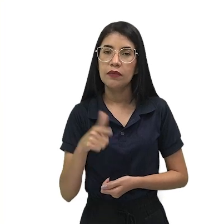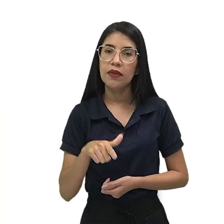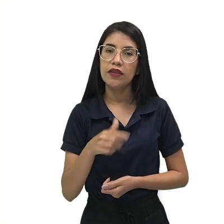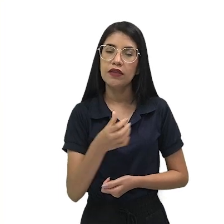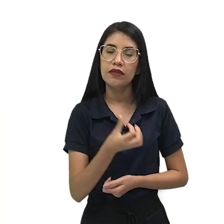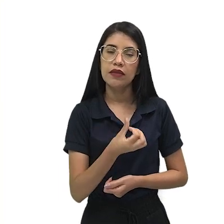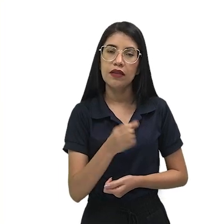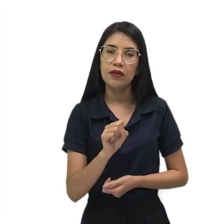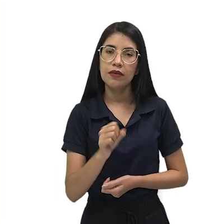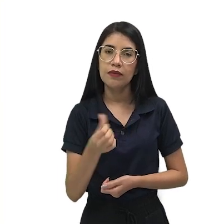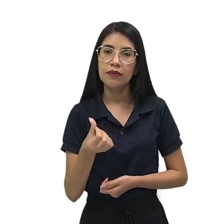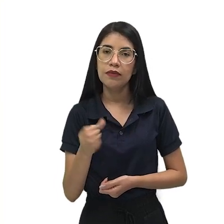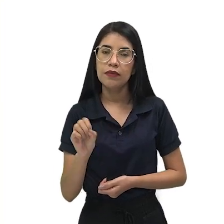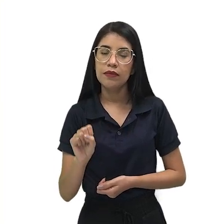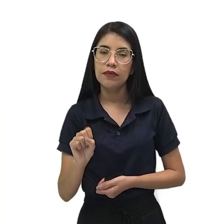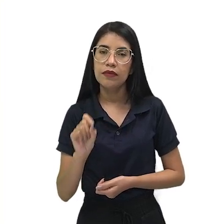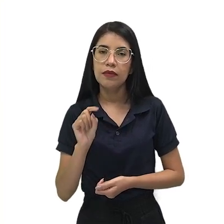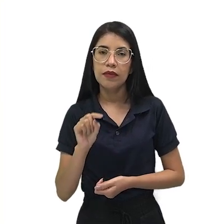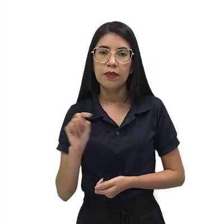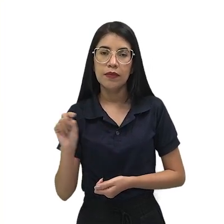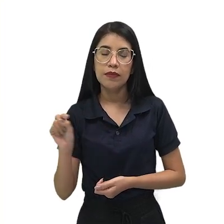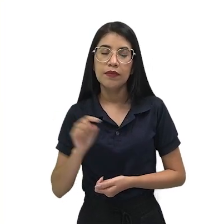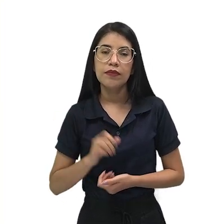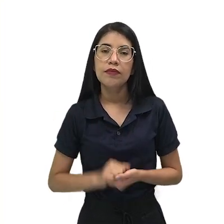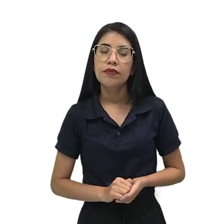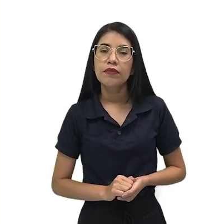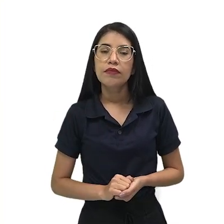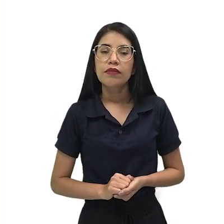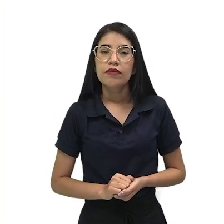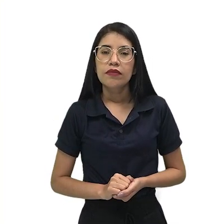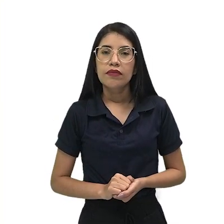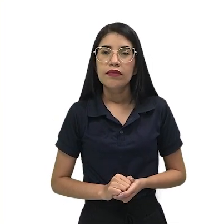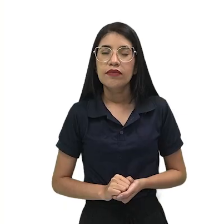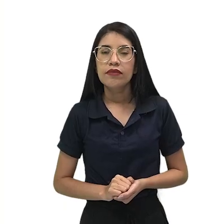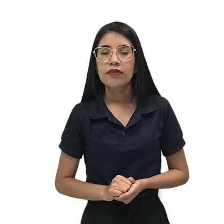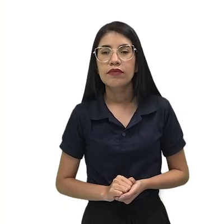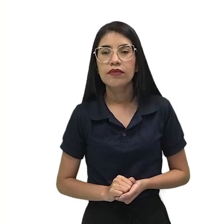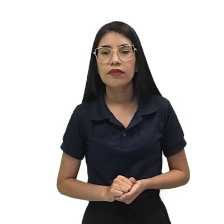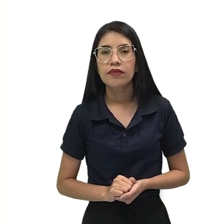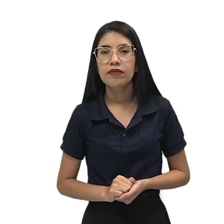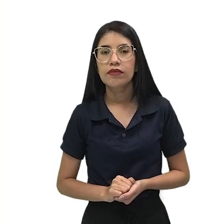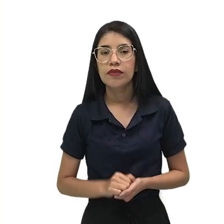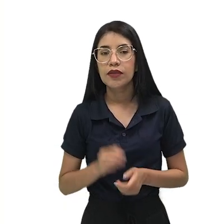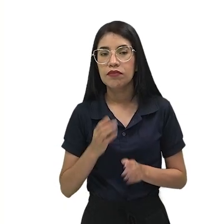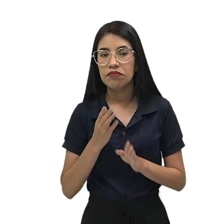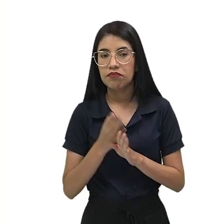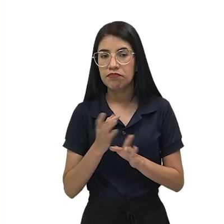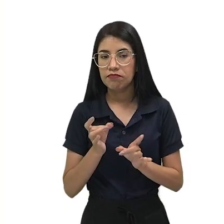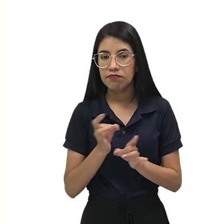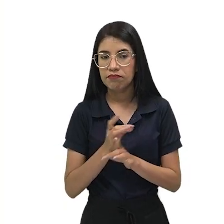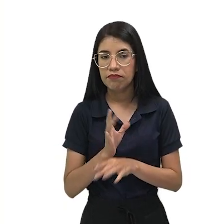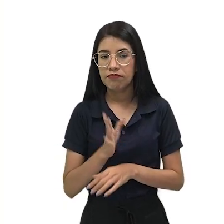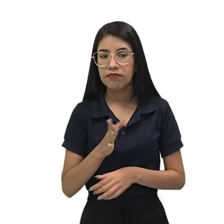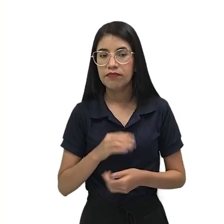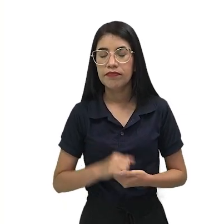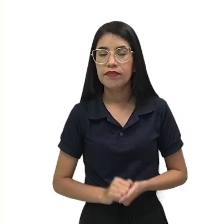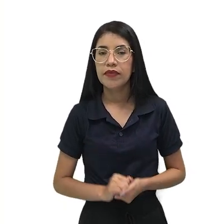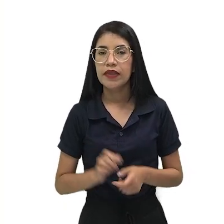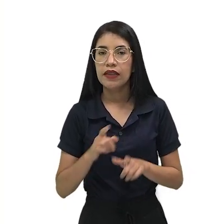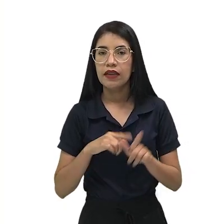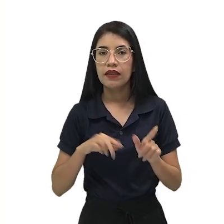68, 68, 68. Beleza? Muito bem, Ana. Tá aí, identificado. Vamos para a